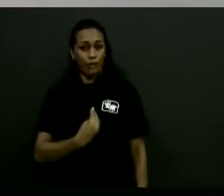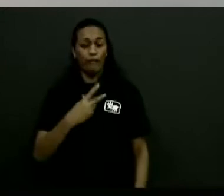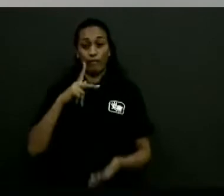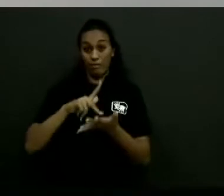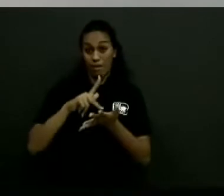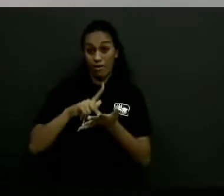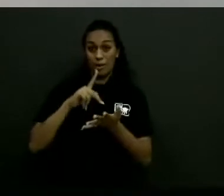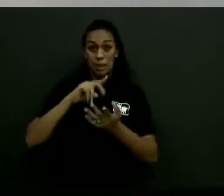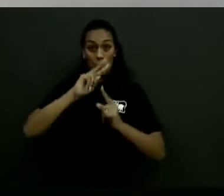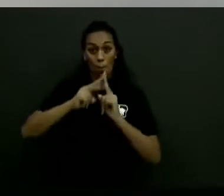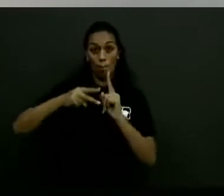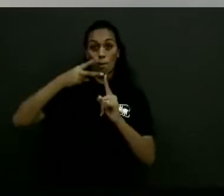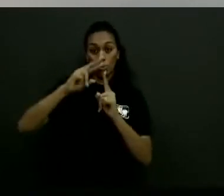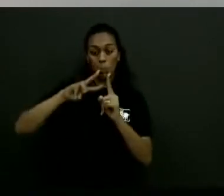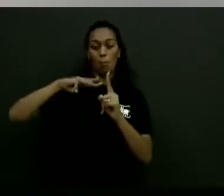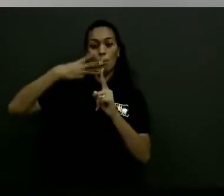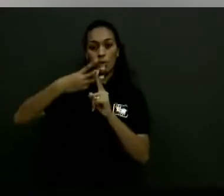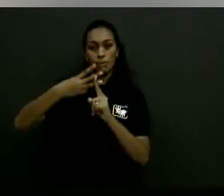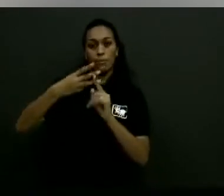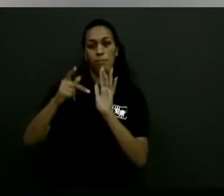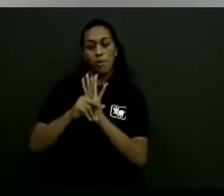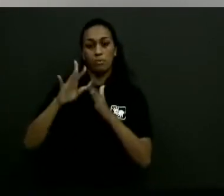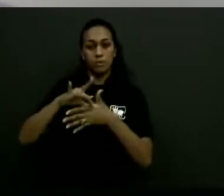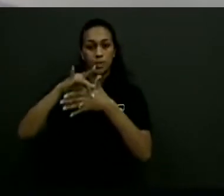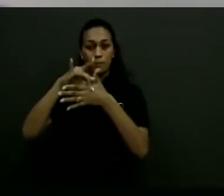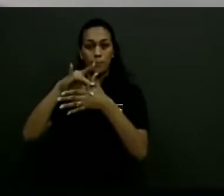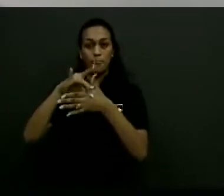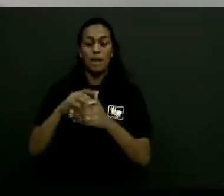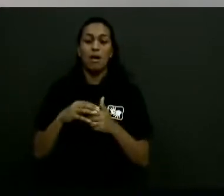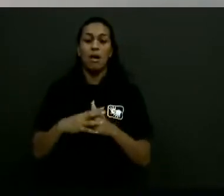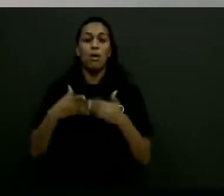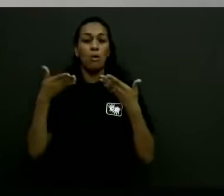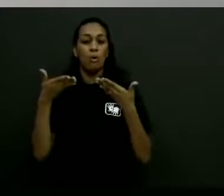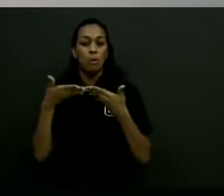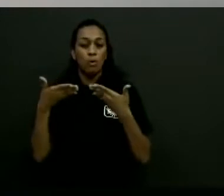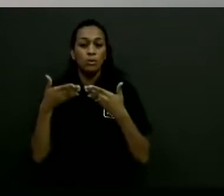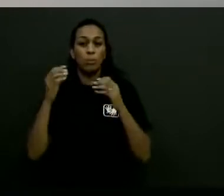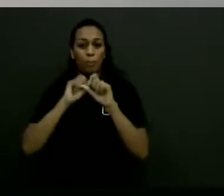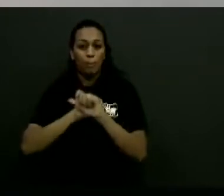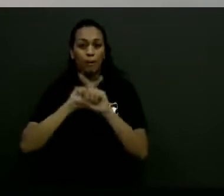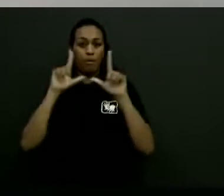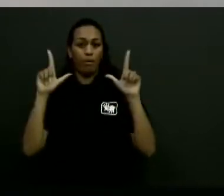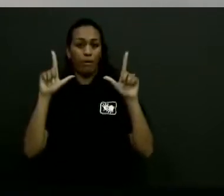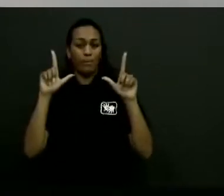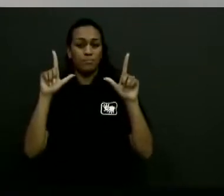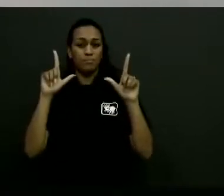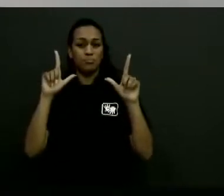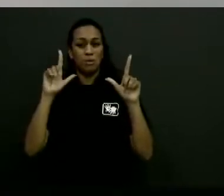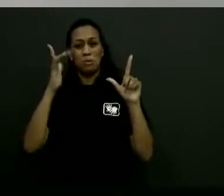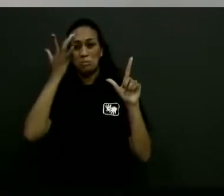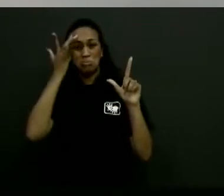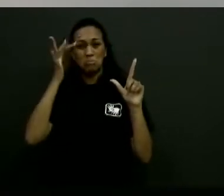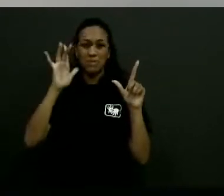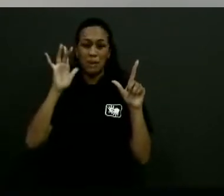até multiplicado muito a liderança. Hoje pela manhã, eu estive vendo, não sei quantos tiveram